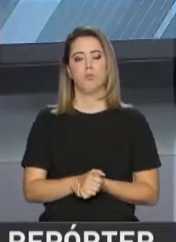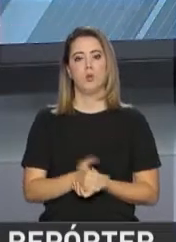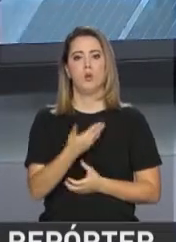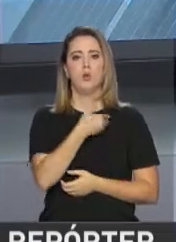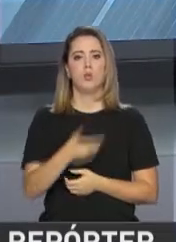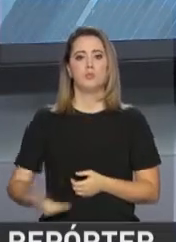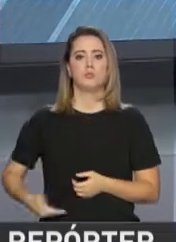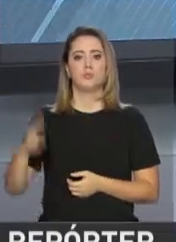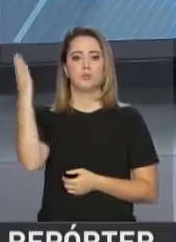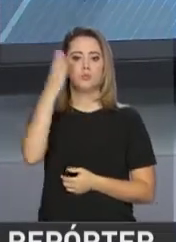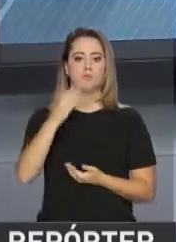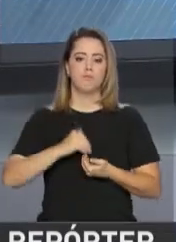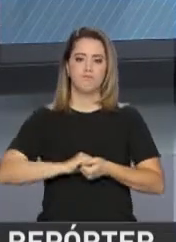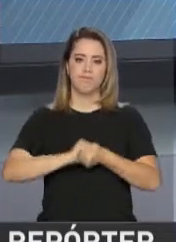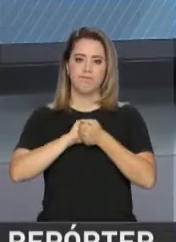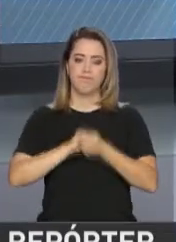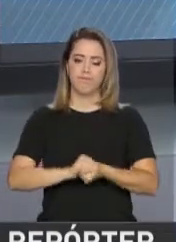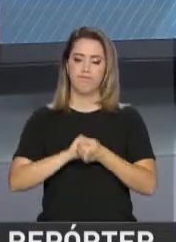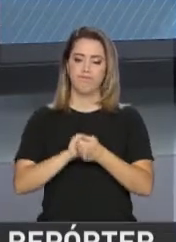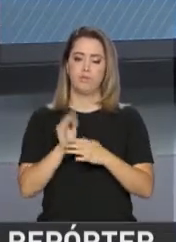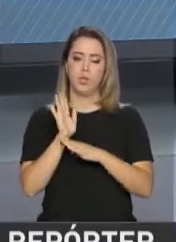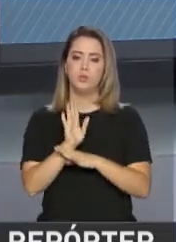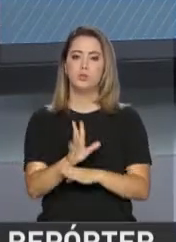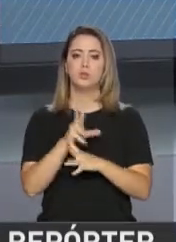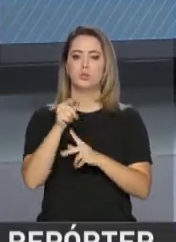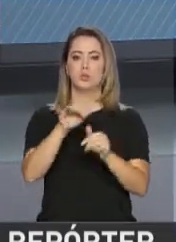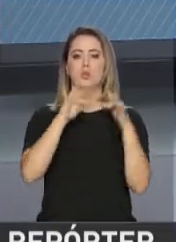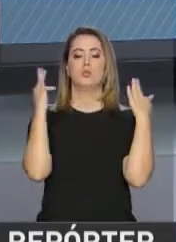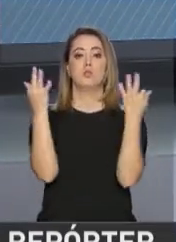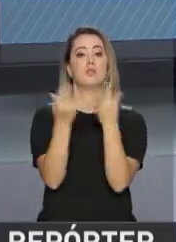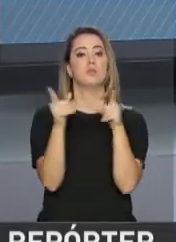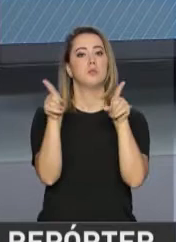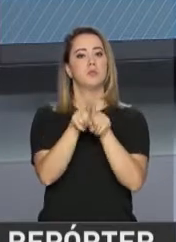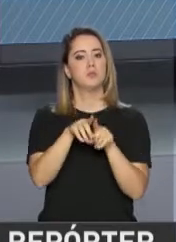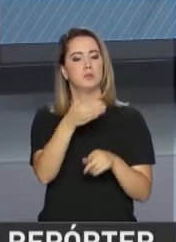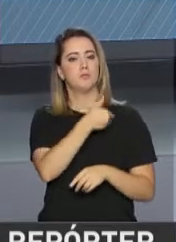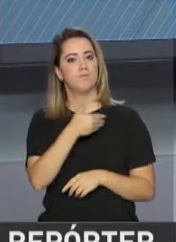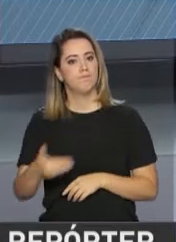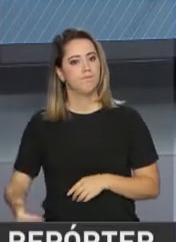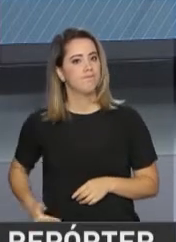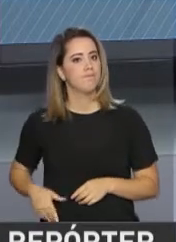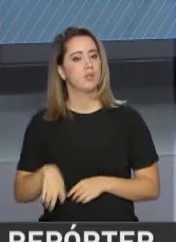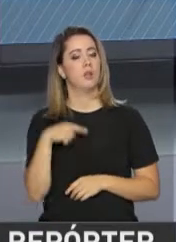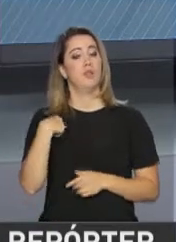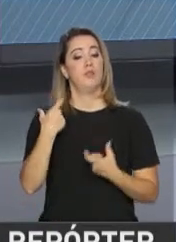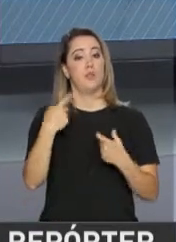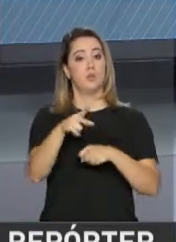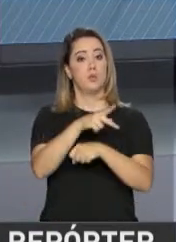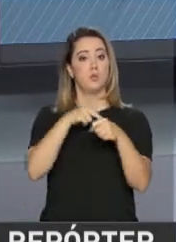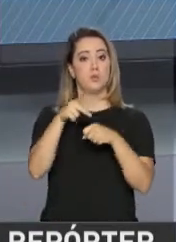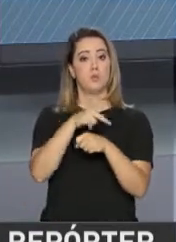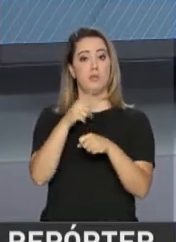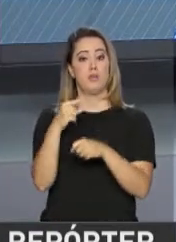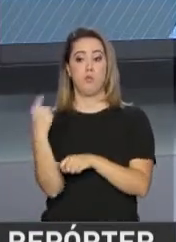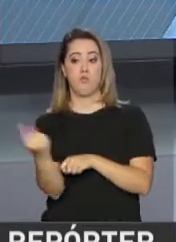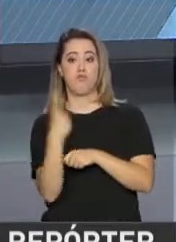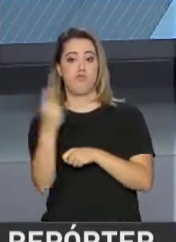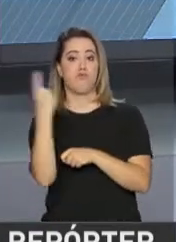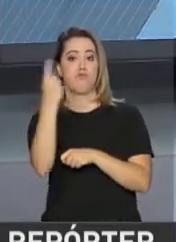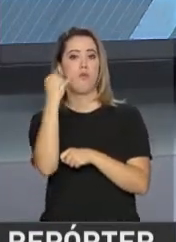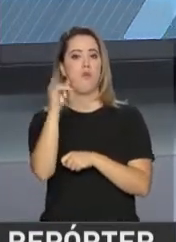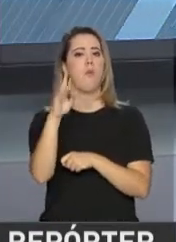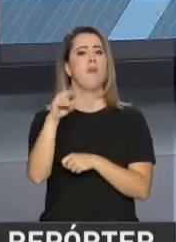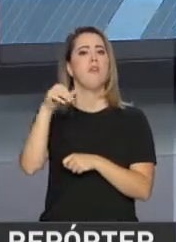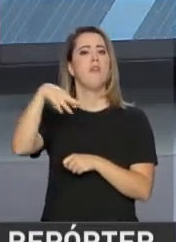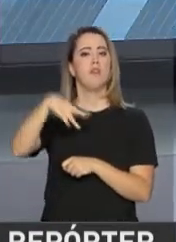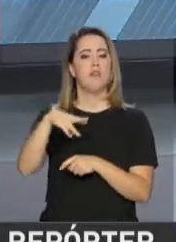a todas as famílias e aos governos dos países afetados pelo furacão irmã e ao méxico atingido por um forte